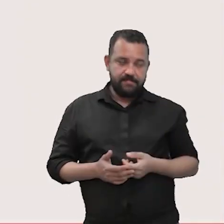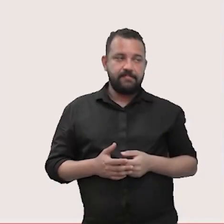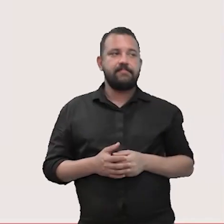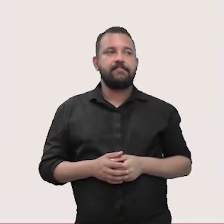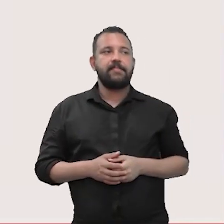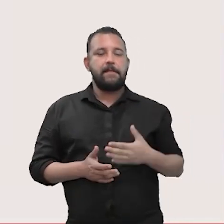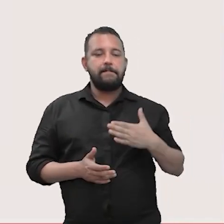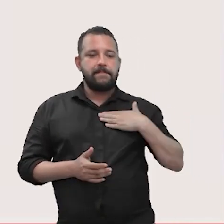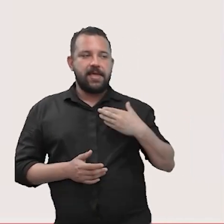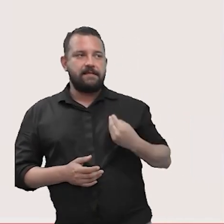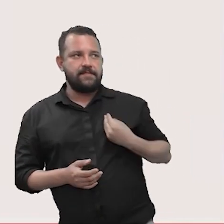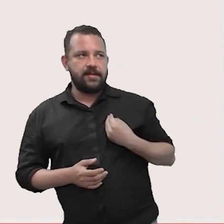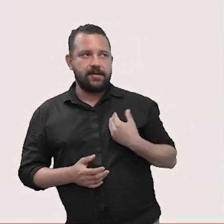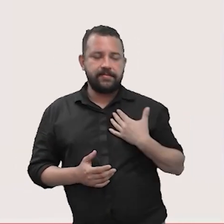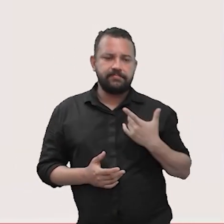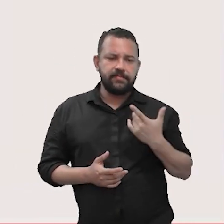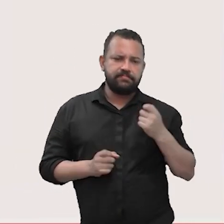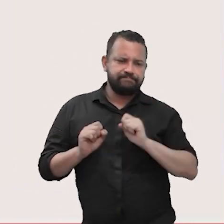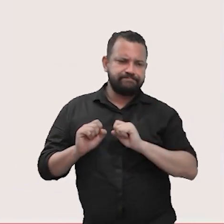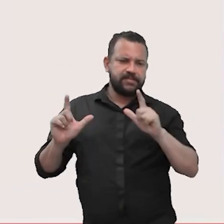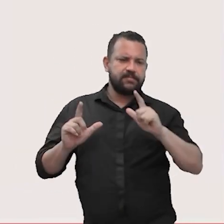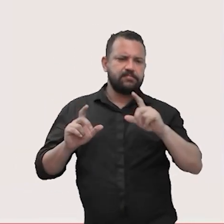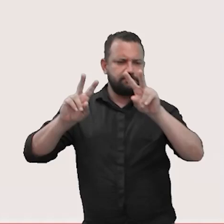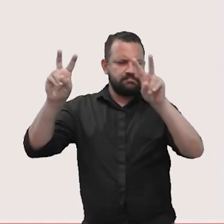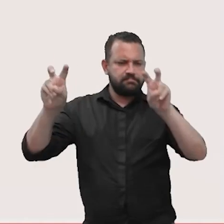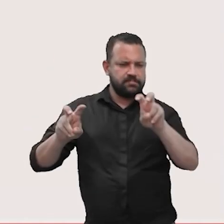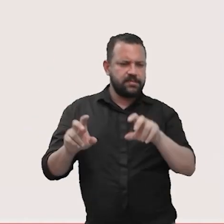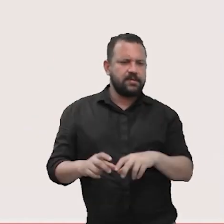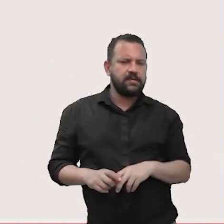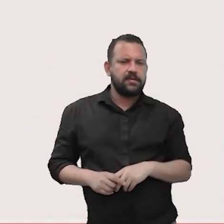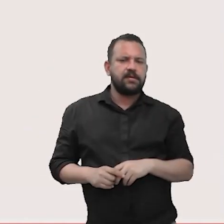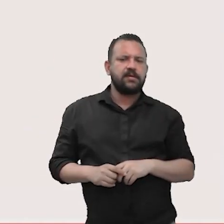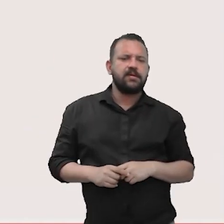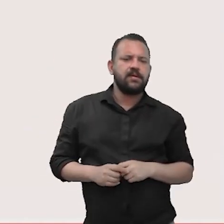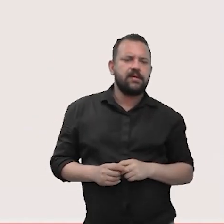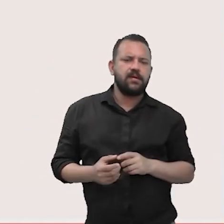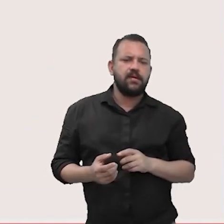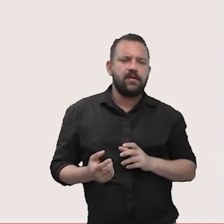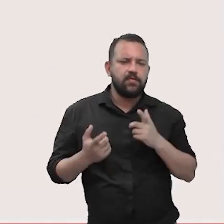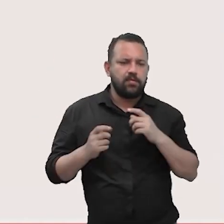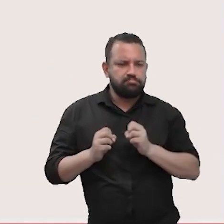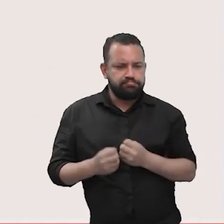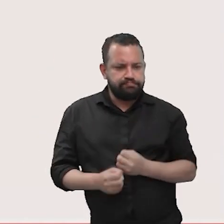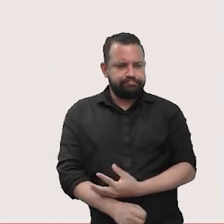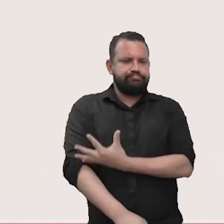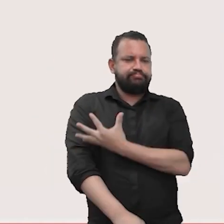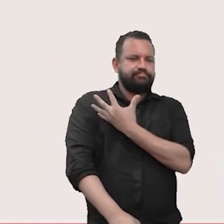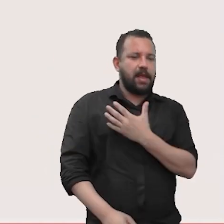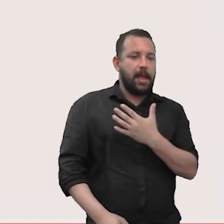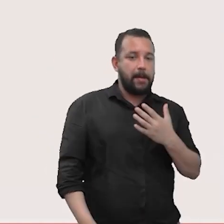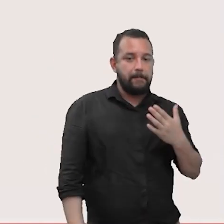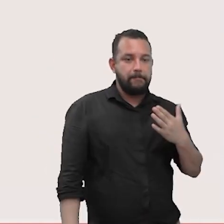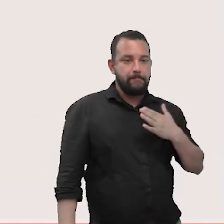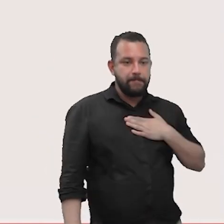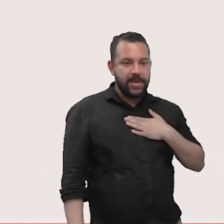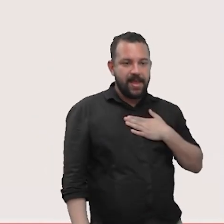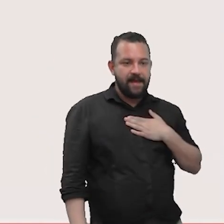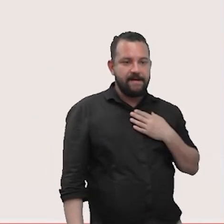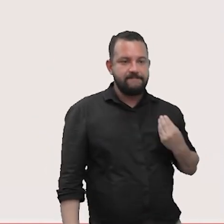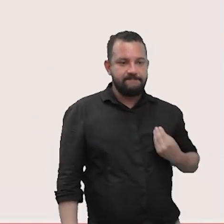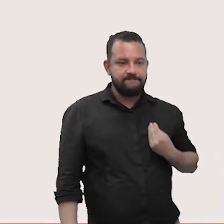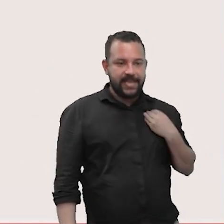já expressa aí, né, a questão aí da função expressiva. Quando ela diz minha vida,